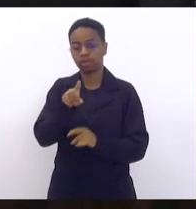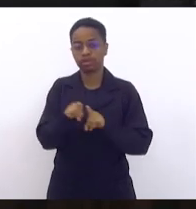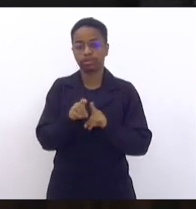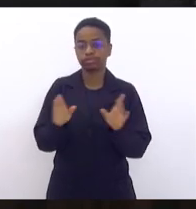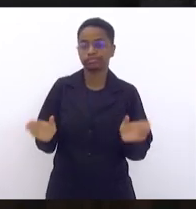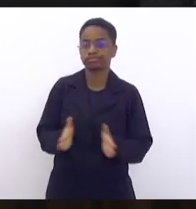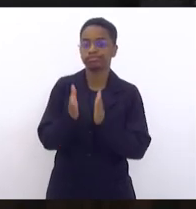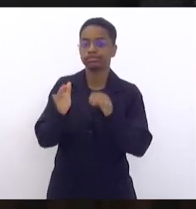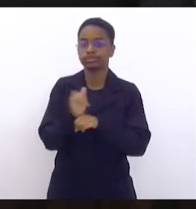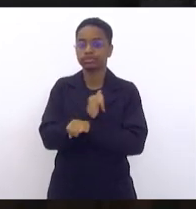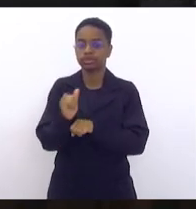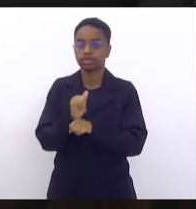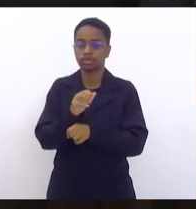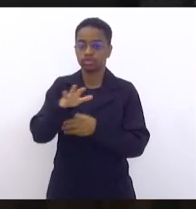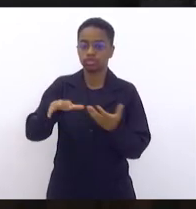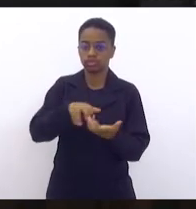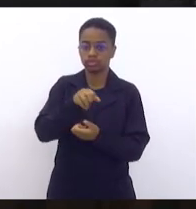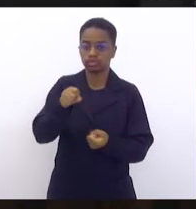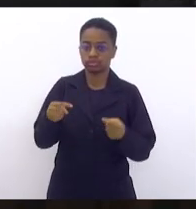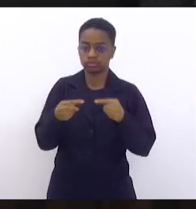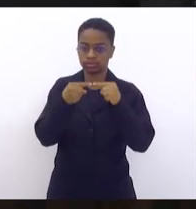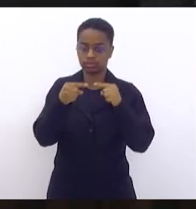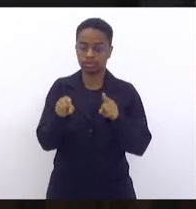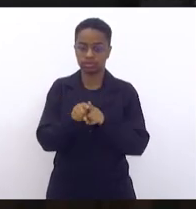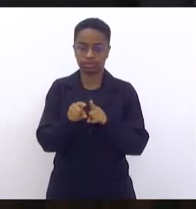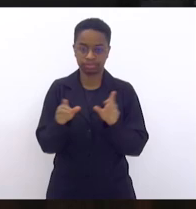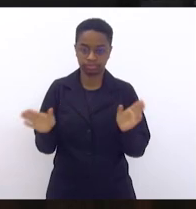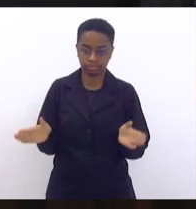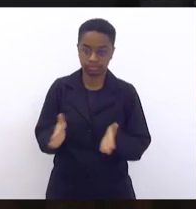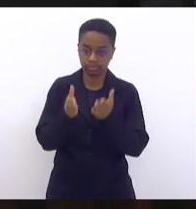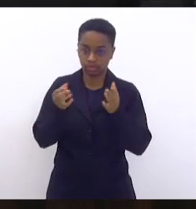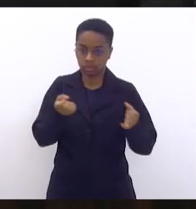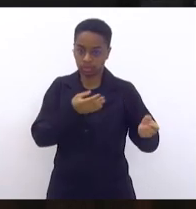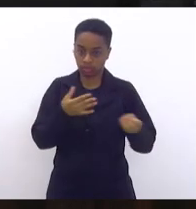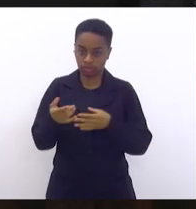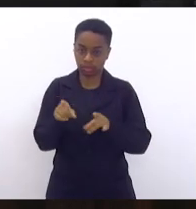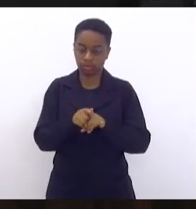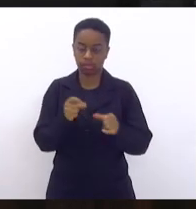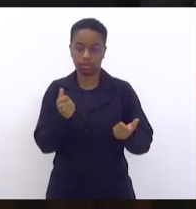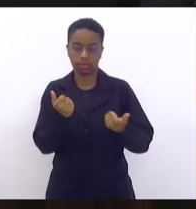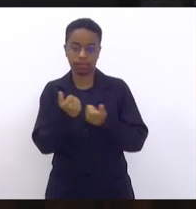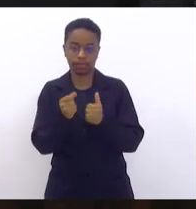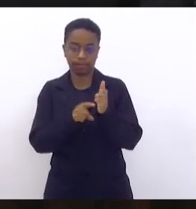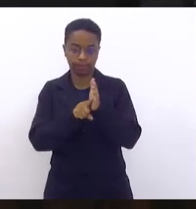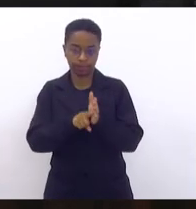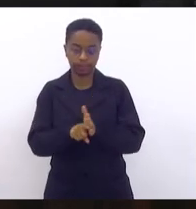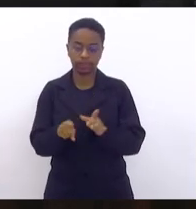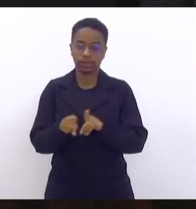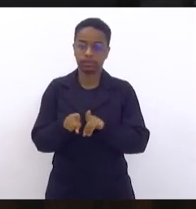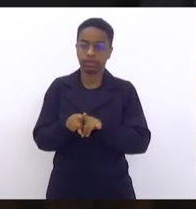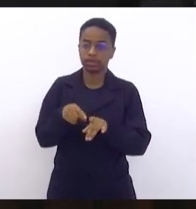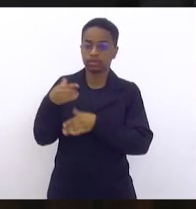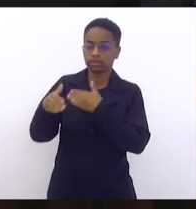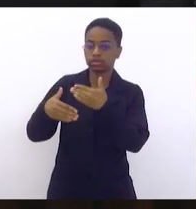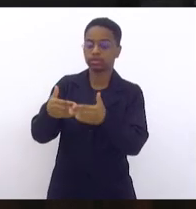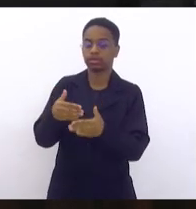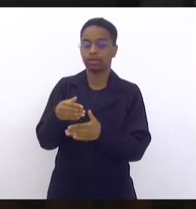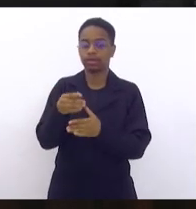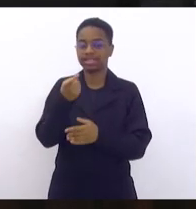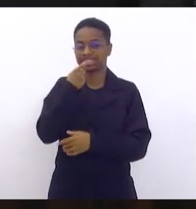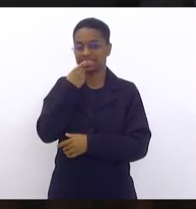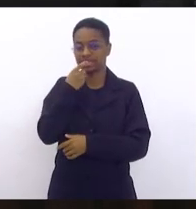sustentáveis incentivar a Inovação apoiar pesquisa e desenvolvimento de plásticos